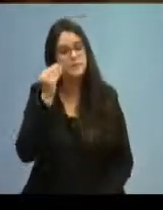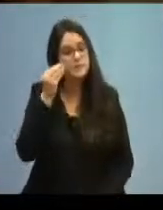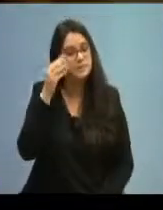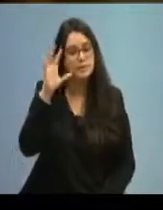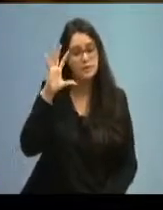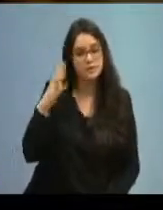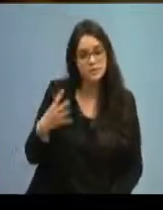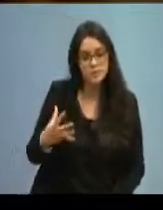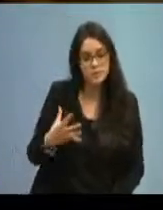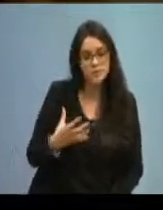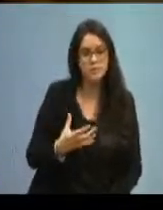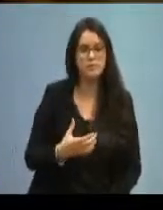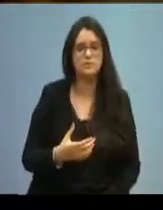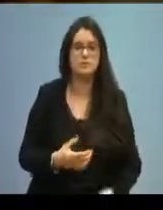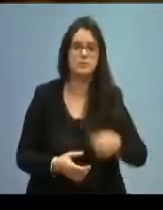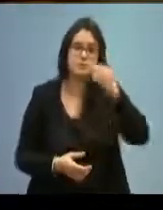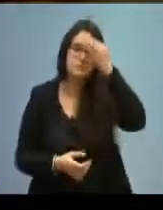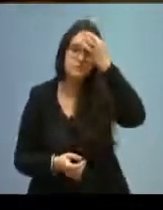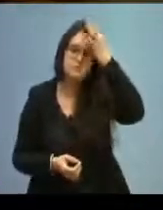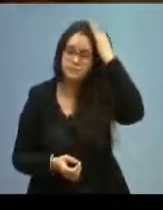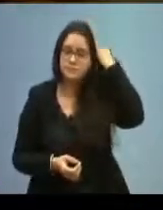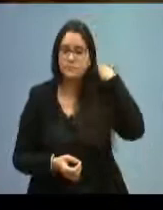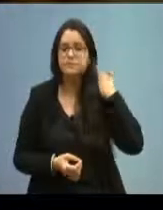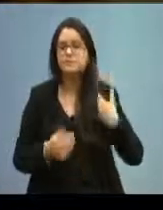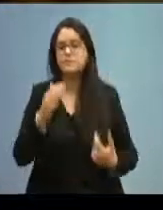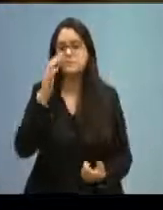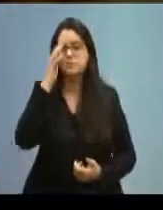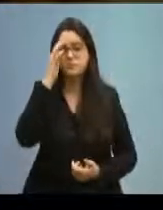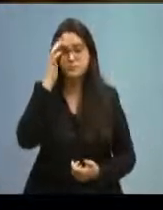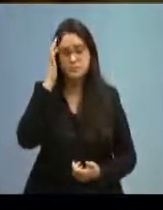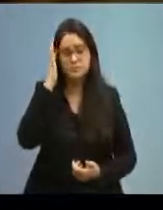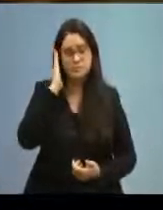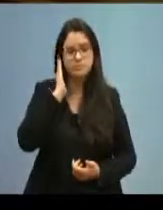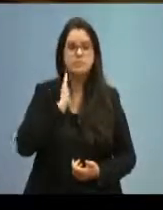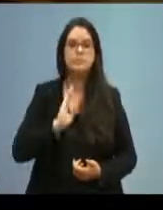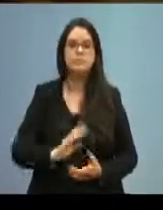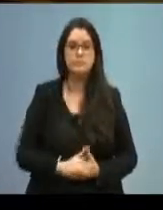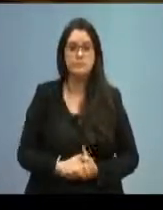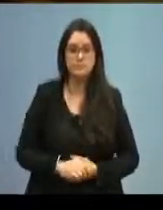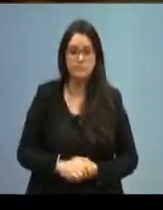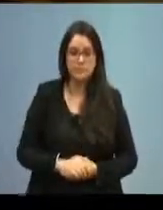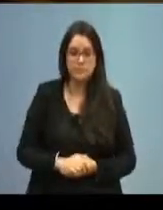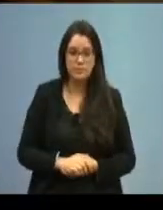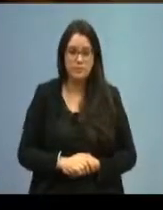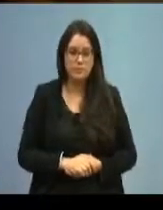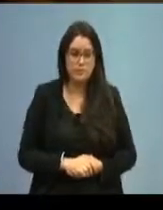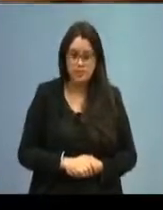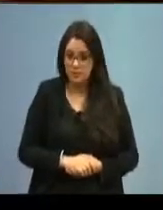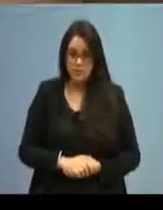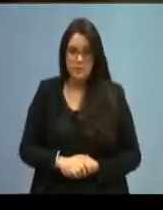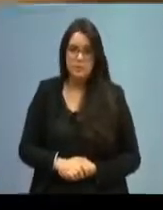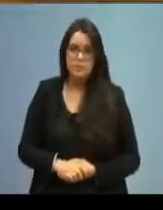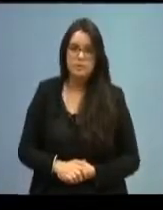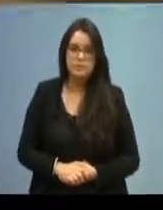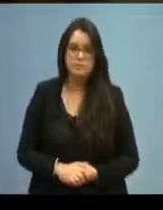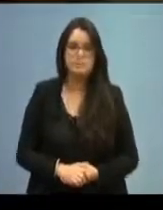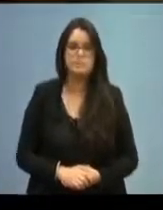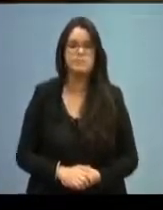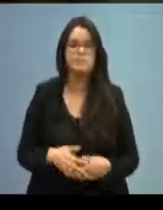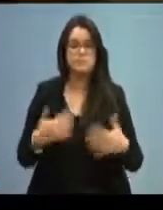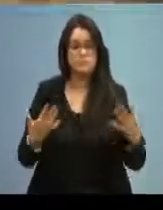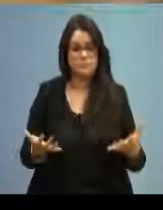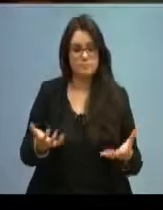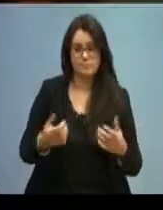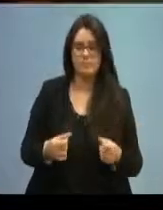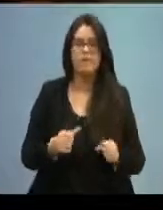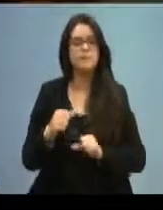midiático e eleitoral para um gestor público fazer isso. Essa é a grande verdade. Agora, quem quer transformar isso